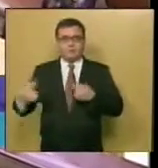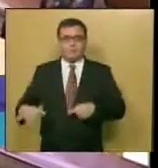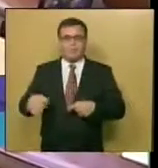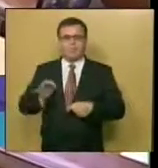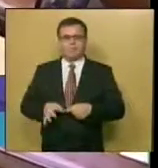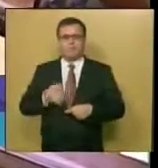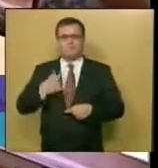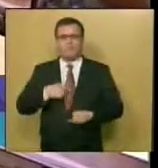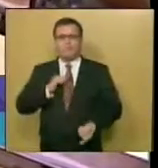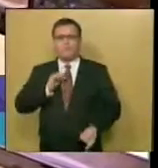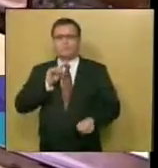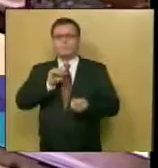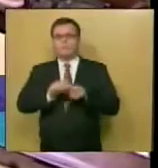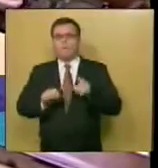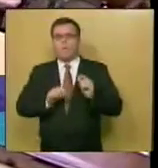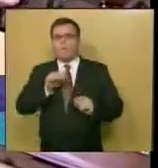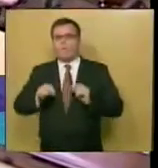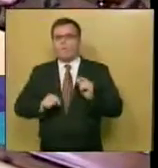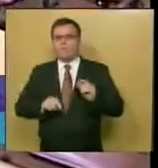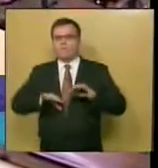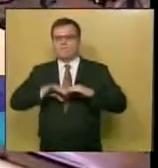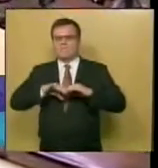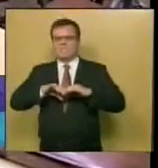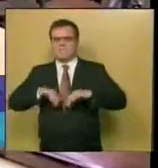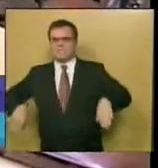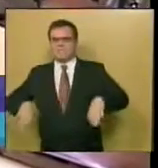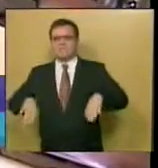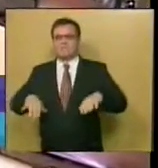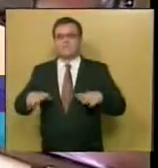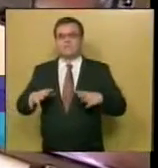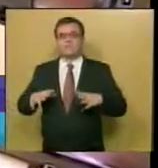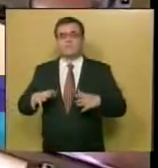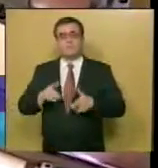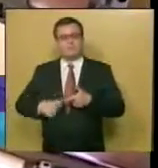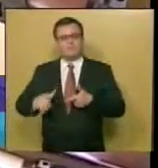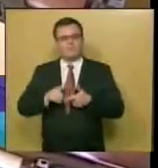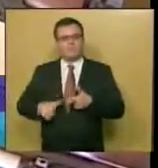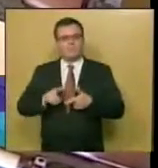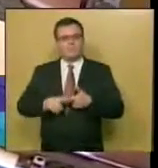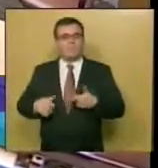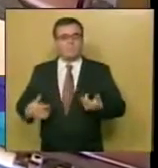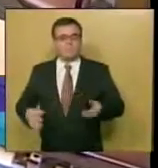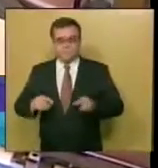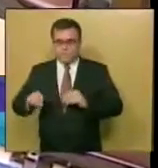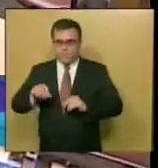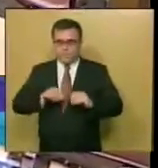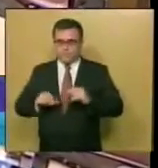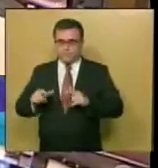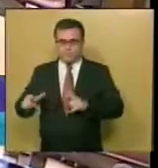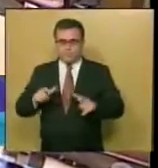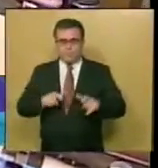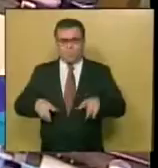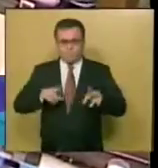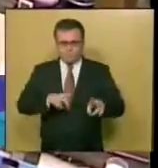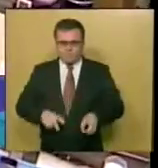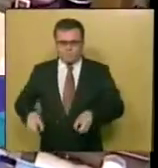o intuito de obter dividendos contra eles. Um terreno fértil foi montado e a massa